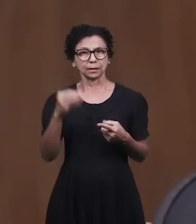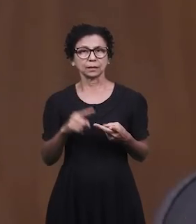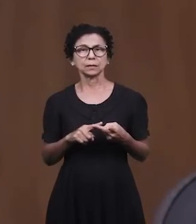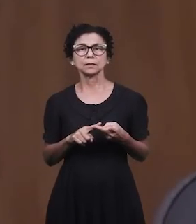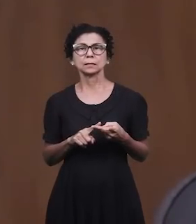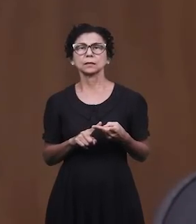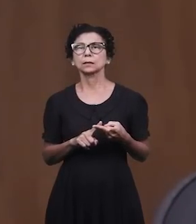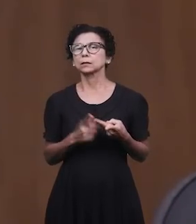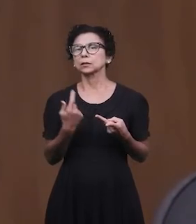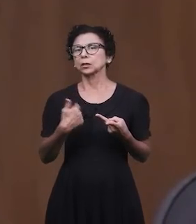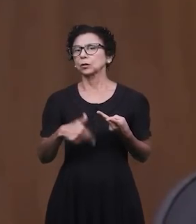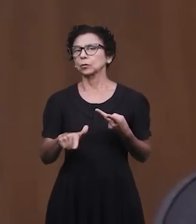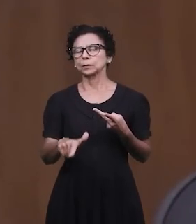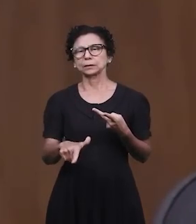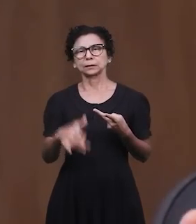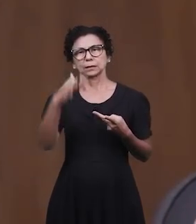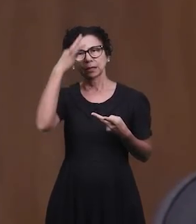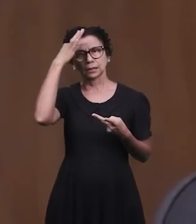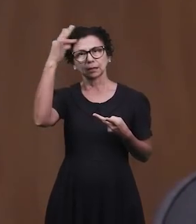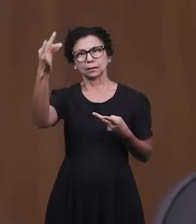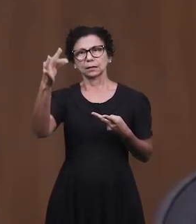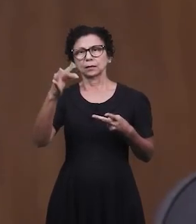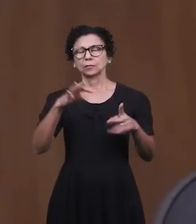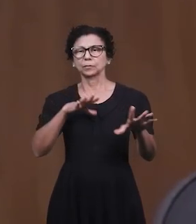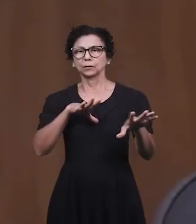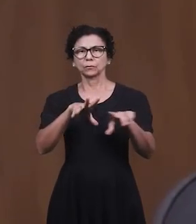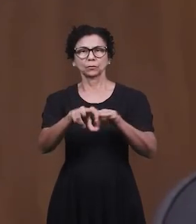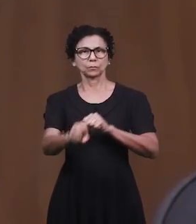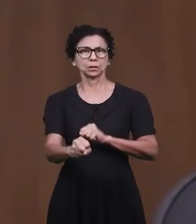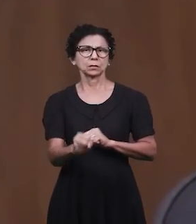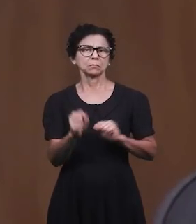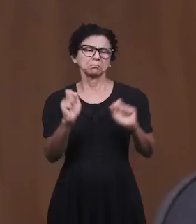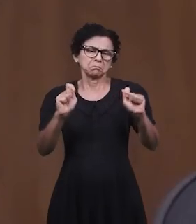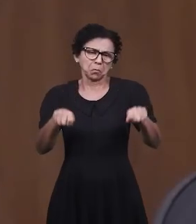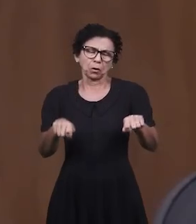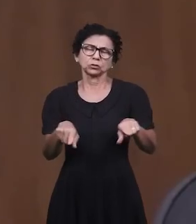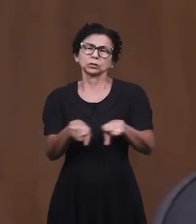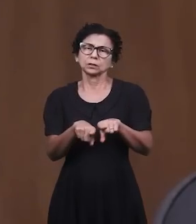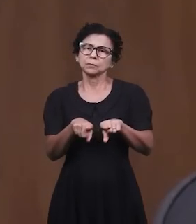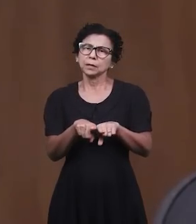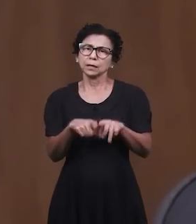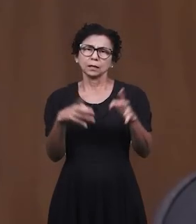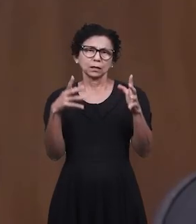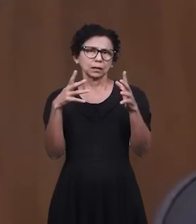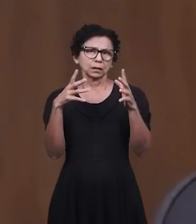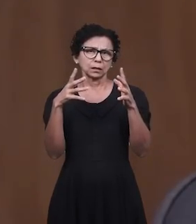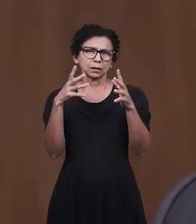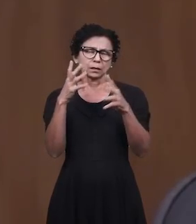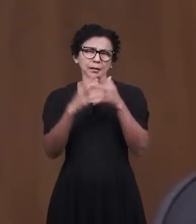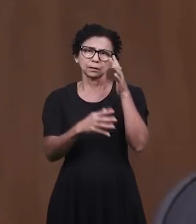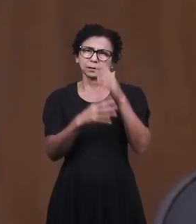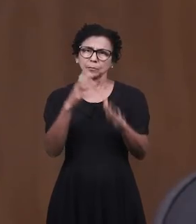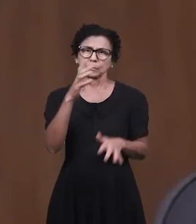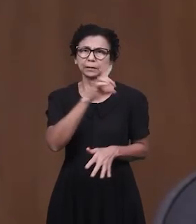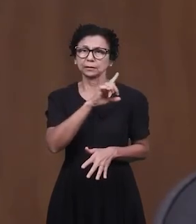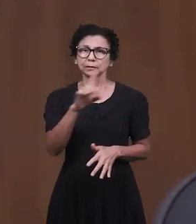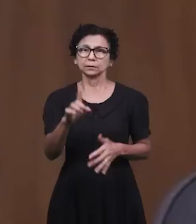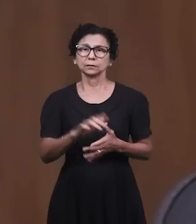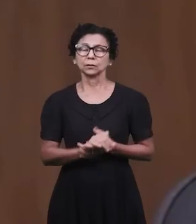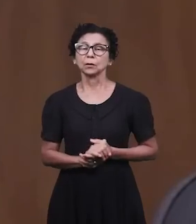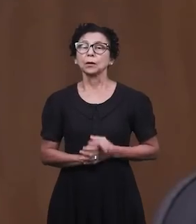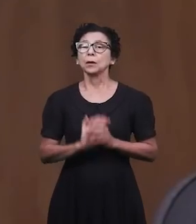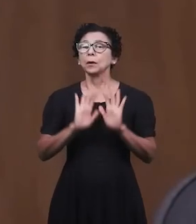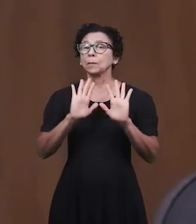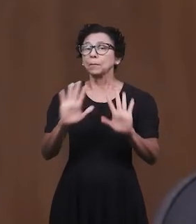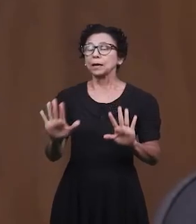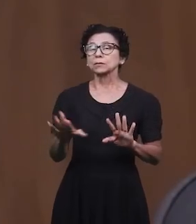tenha uma formação acadêmica, se tiver não vai atrapalhar em nada, porém quando ele for transmitir, ele tem que deixar de lado